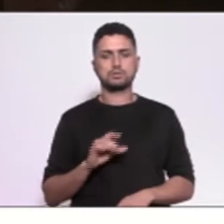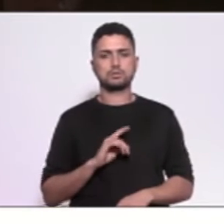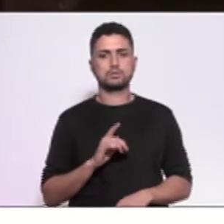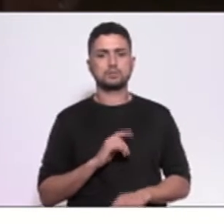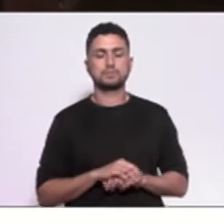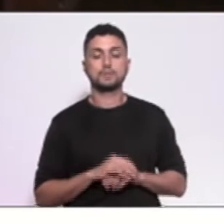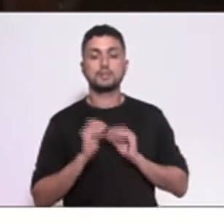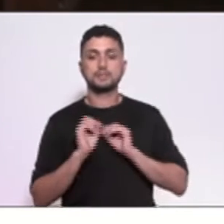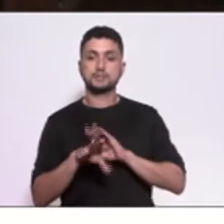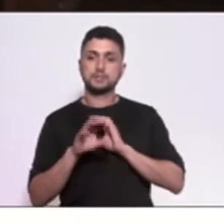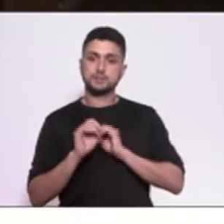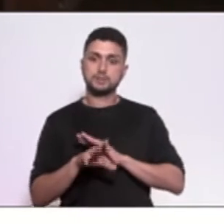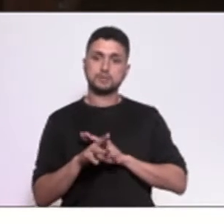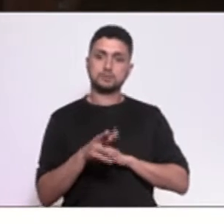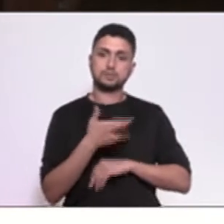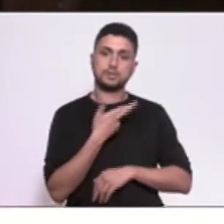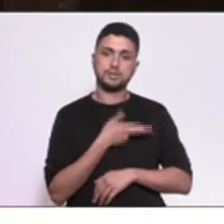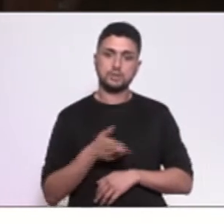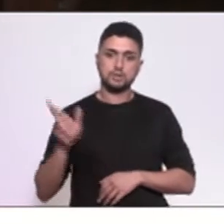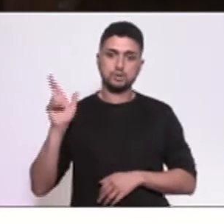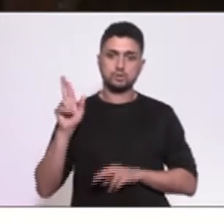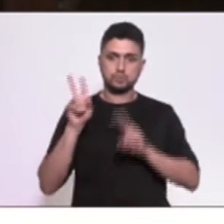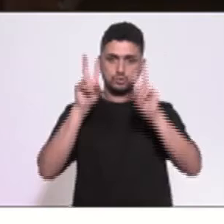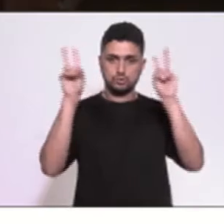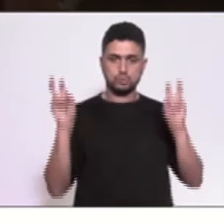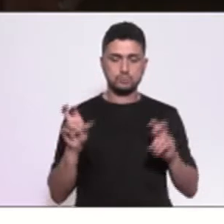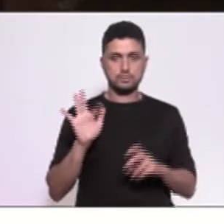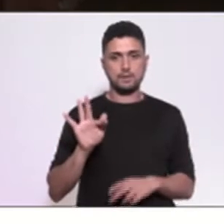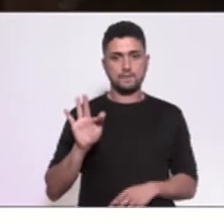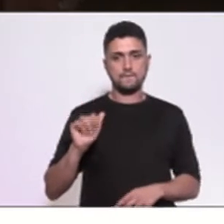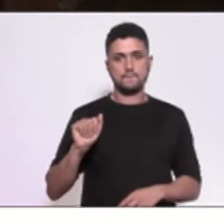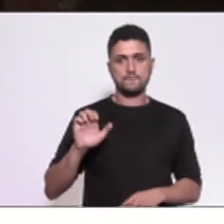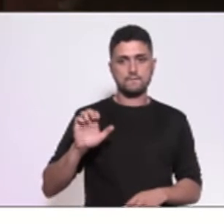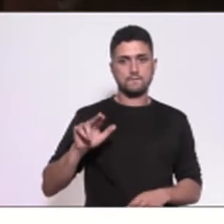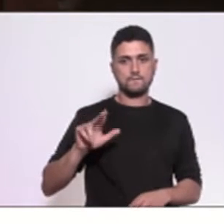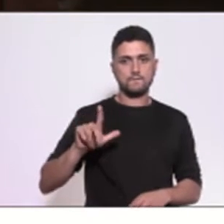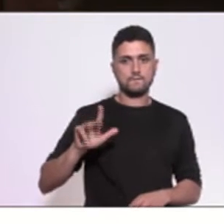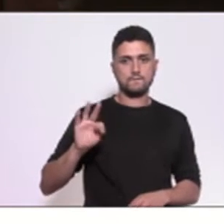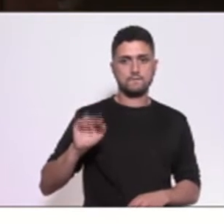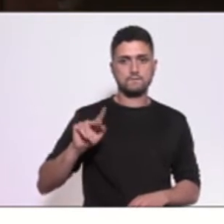ensino religioso de matéria facultativa